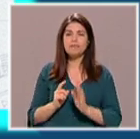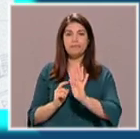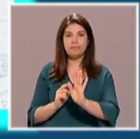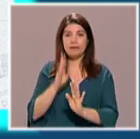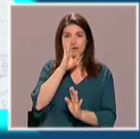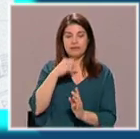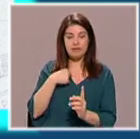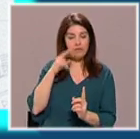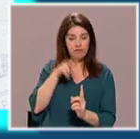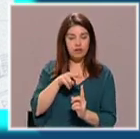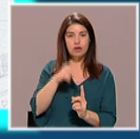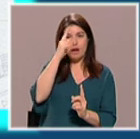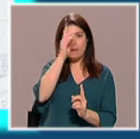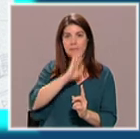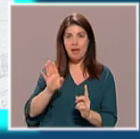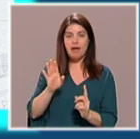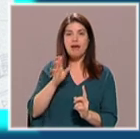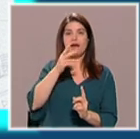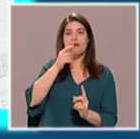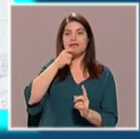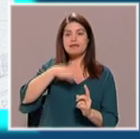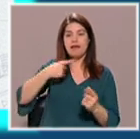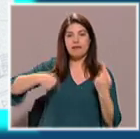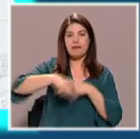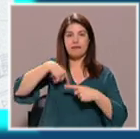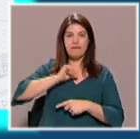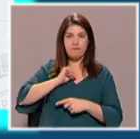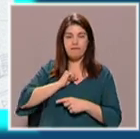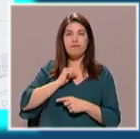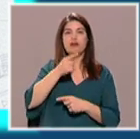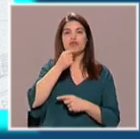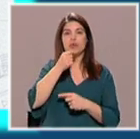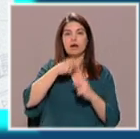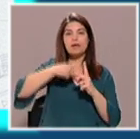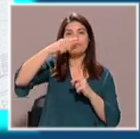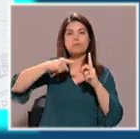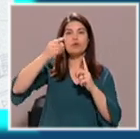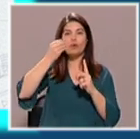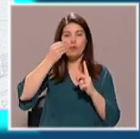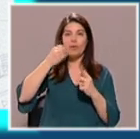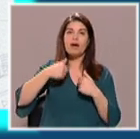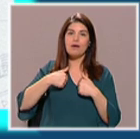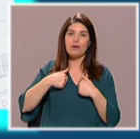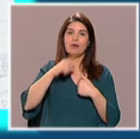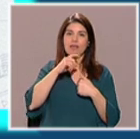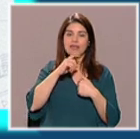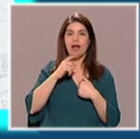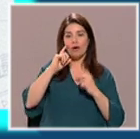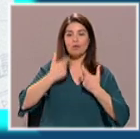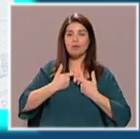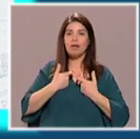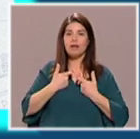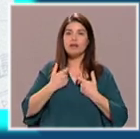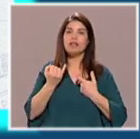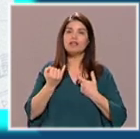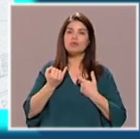qual a quantidade de glicose que temos no sangue, conseguimos desta forma regular a quantidade de insulina a administrar. E